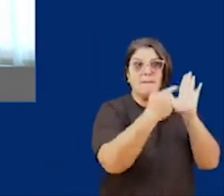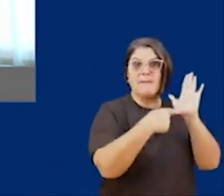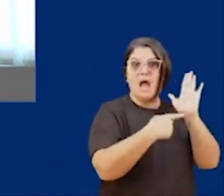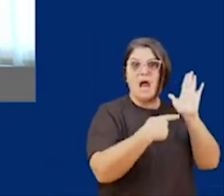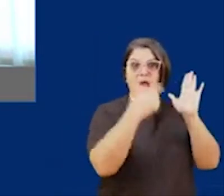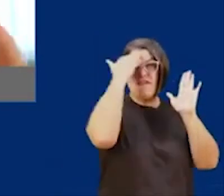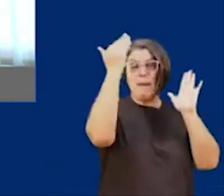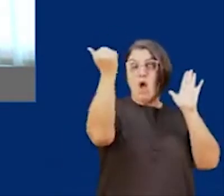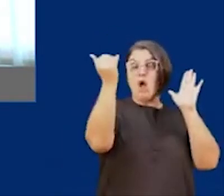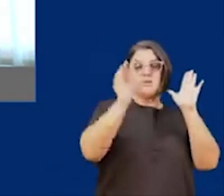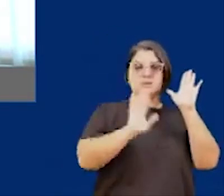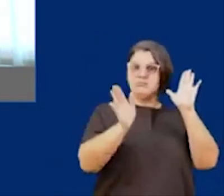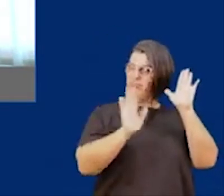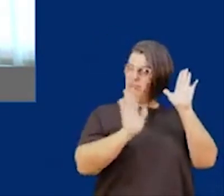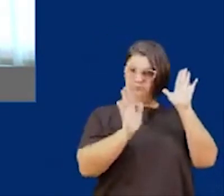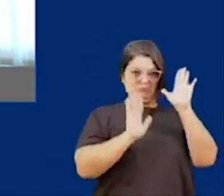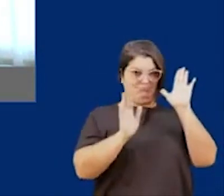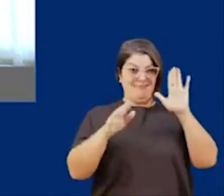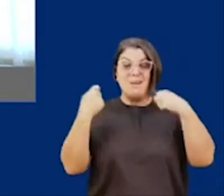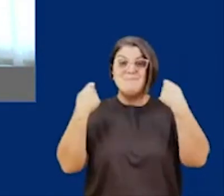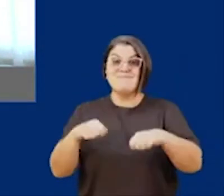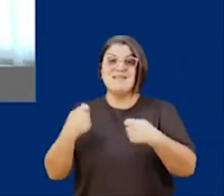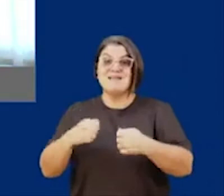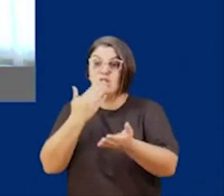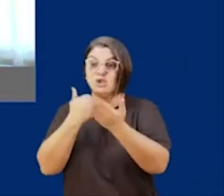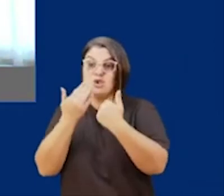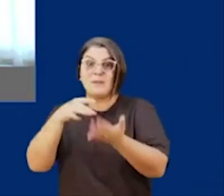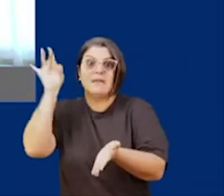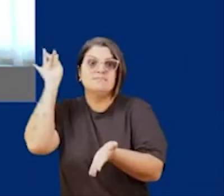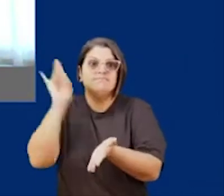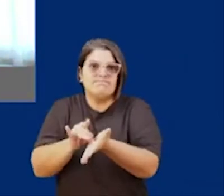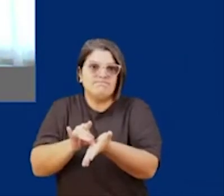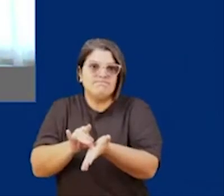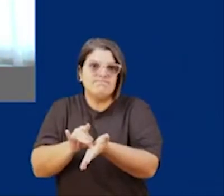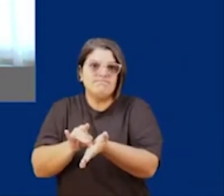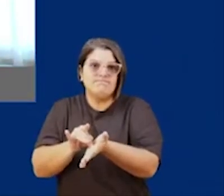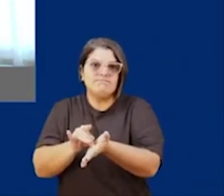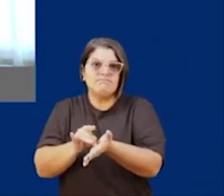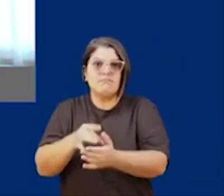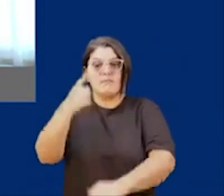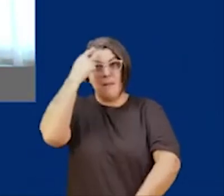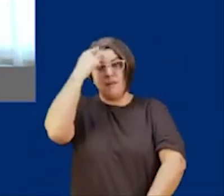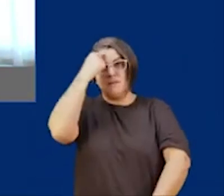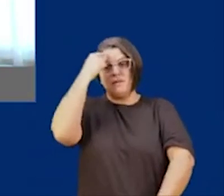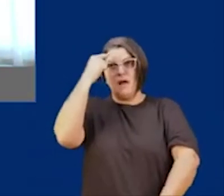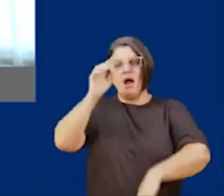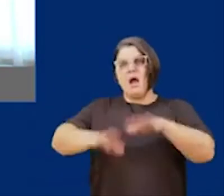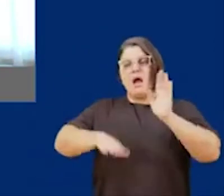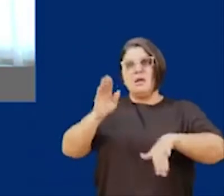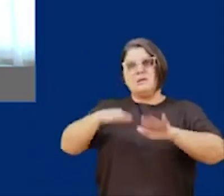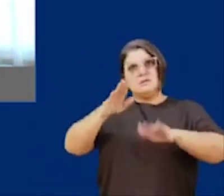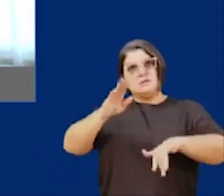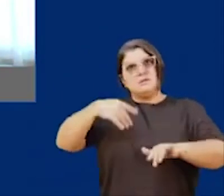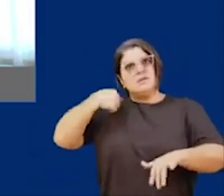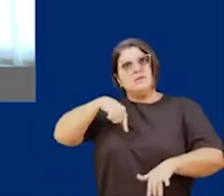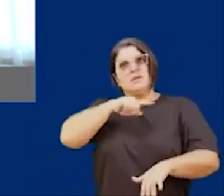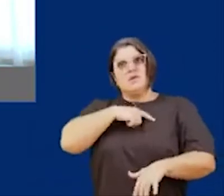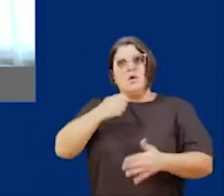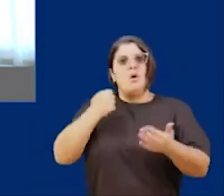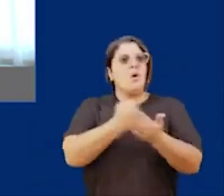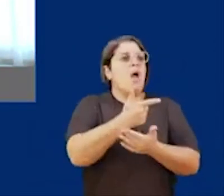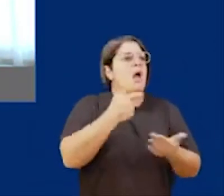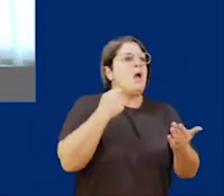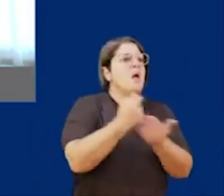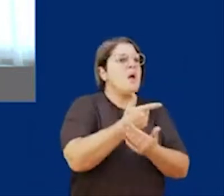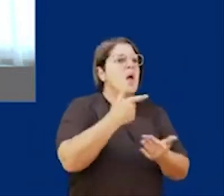precisa de comida de verdade. Queria voltar a esse ponto, né? E pensar que muitas vezes a gente fica comprando um alimento